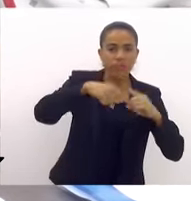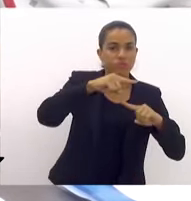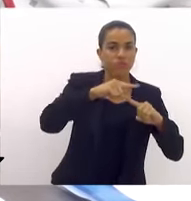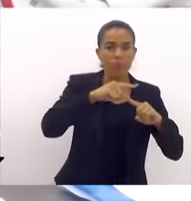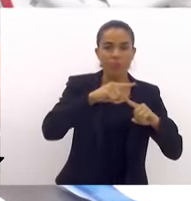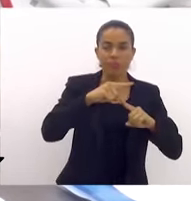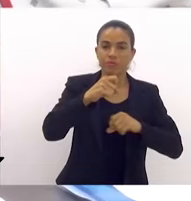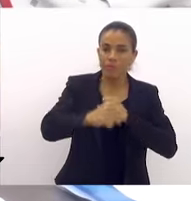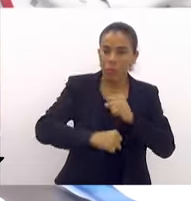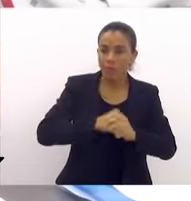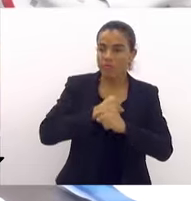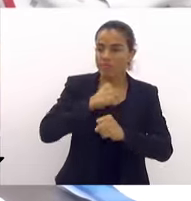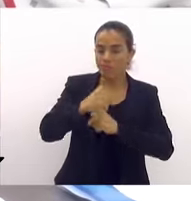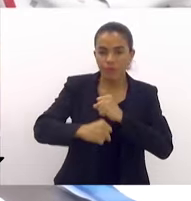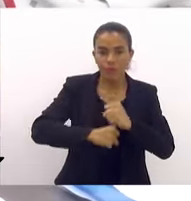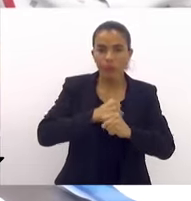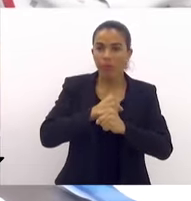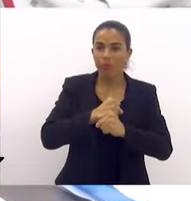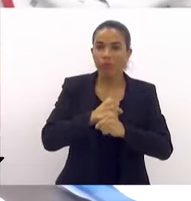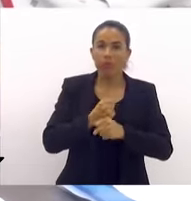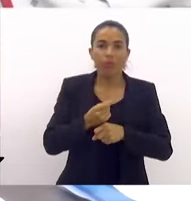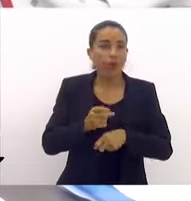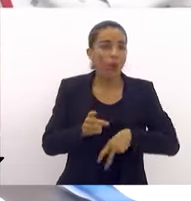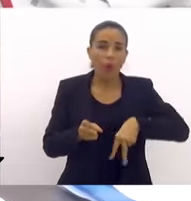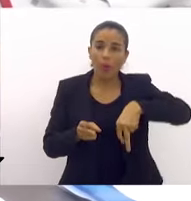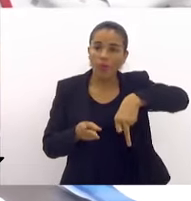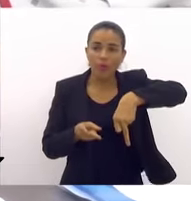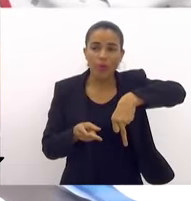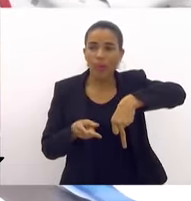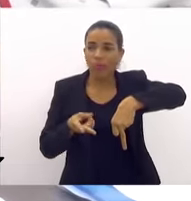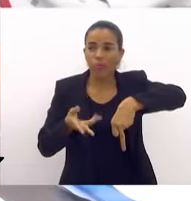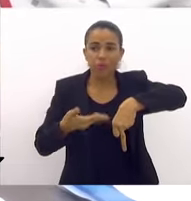ano eu continuo sem a minha perna, que eu perdi.